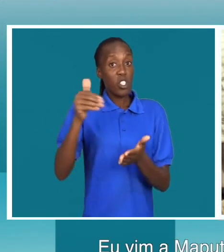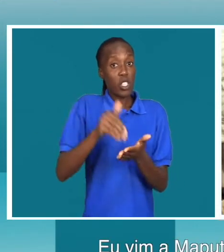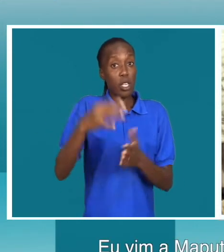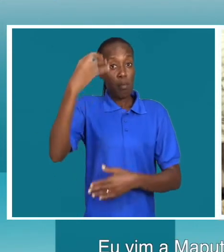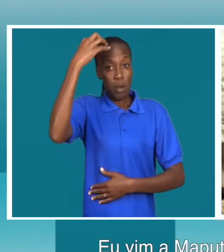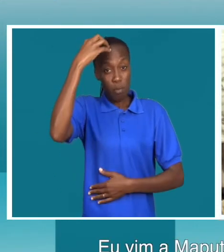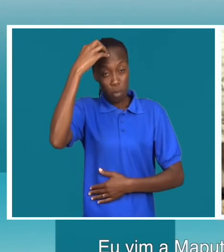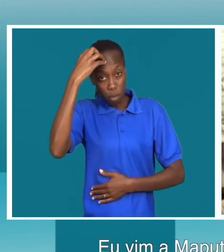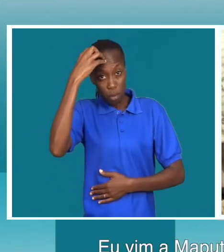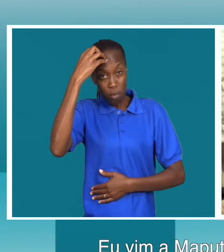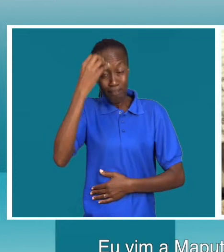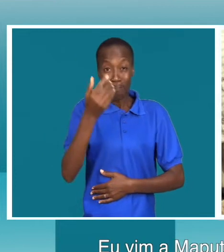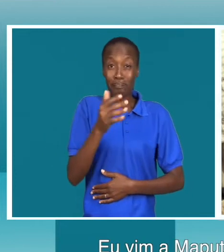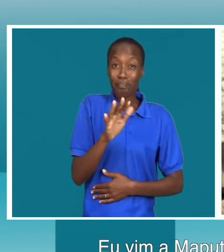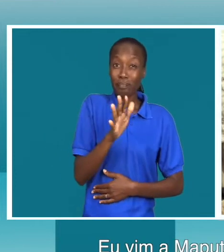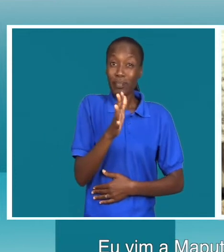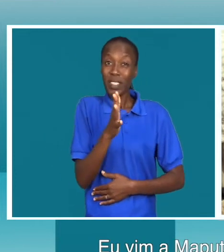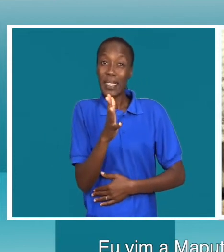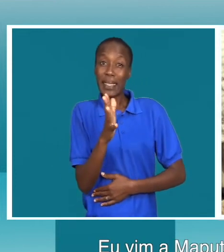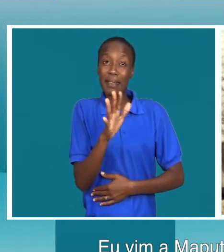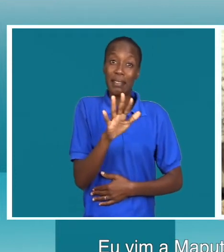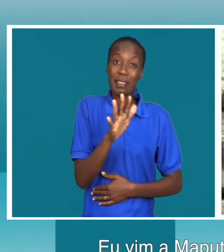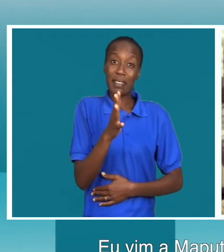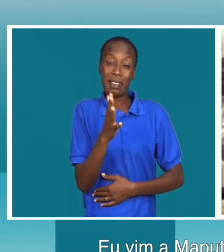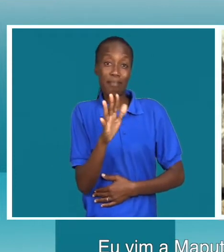aqui no Maputo quase...